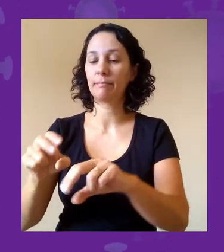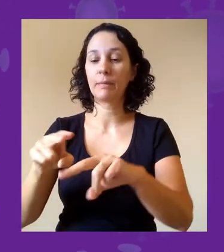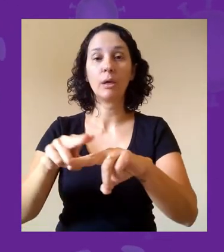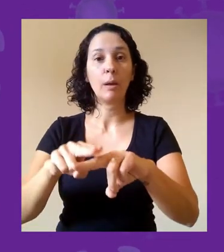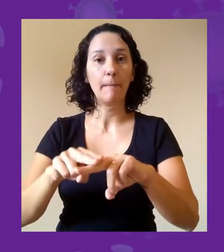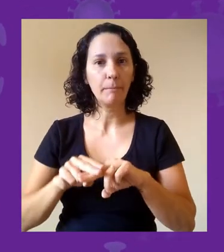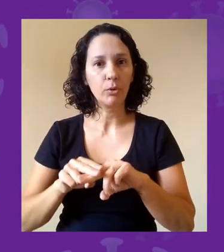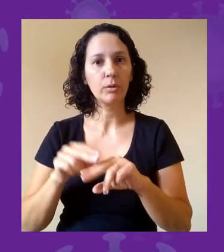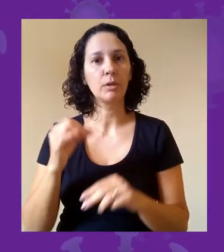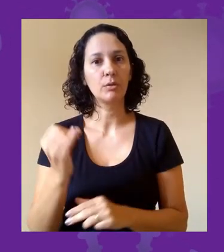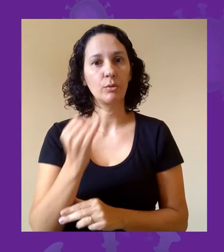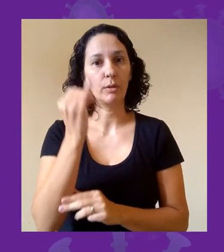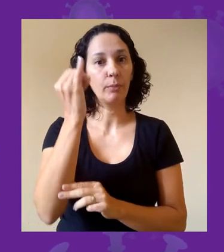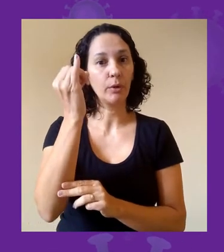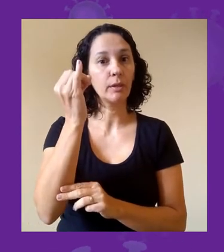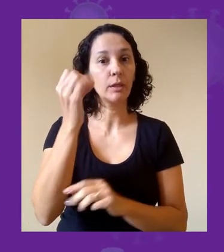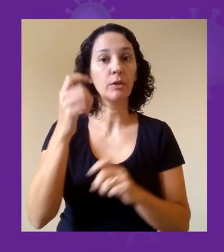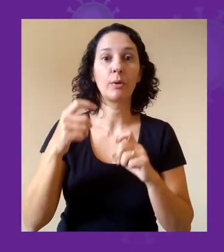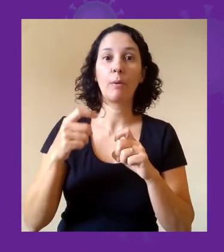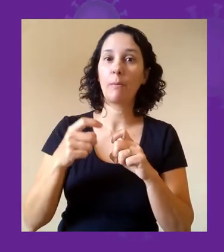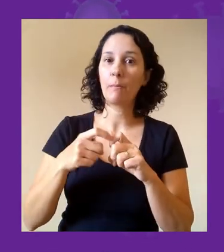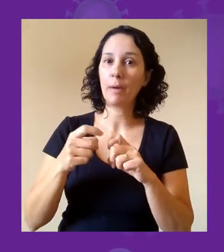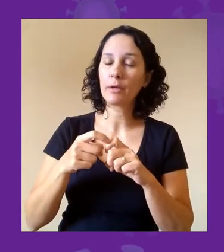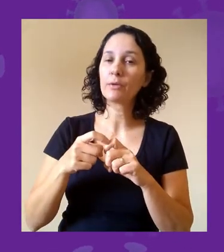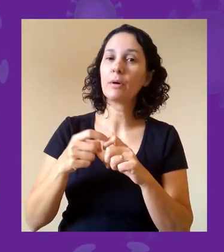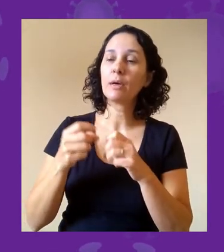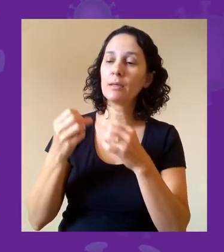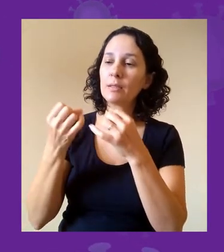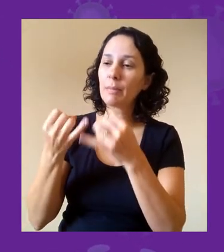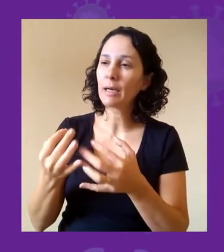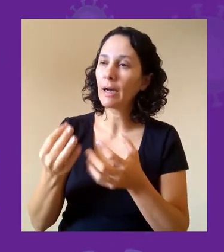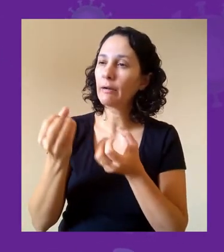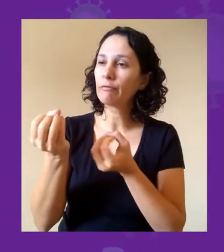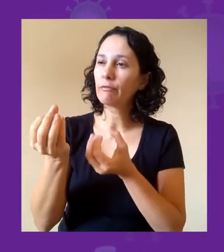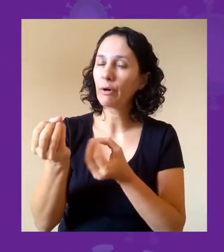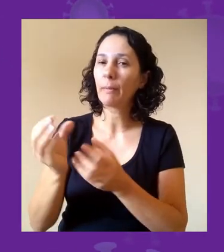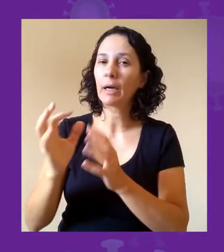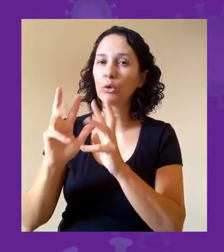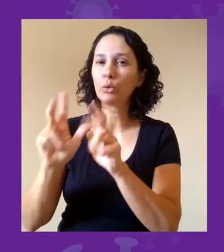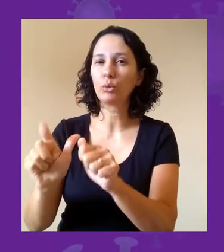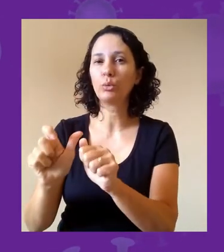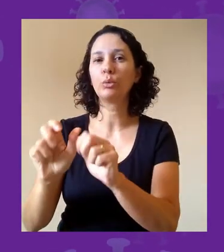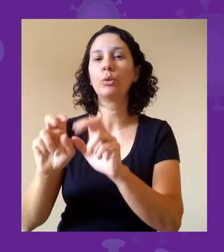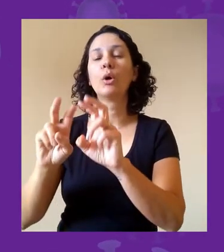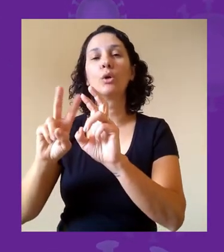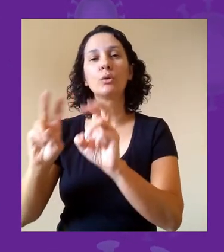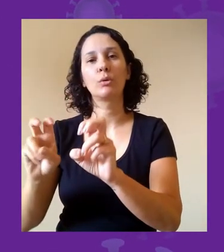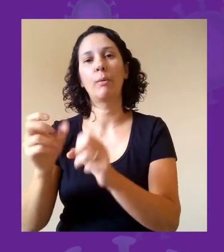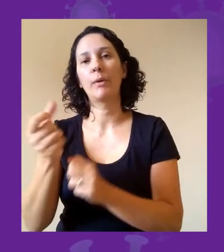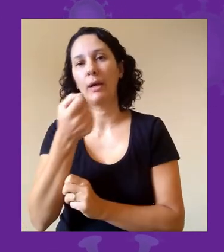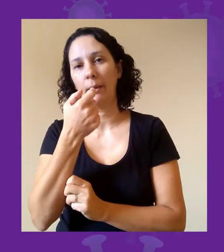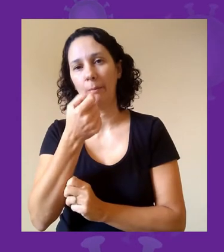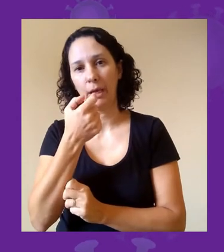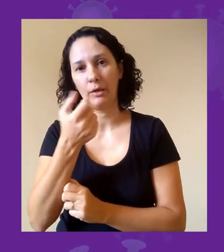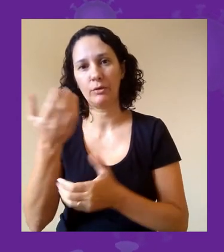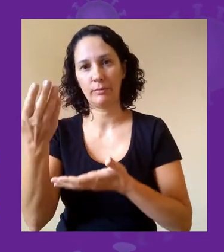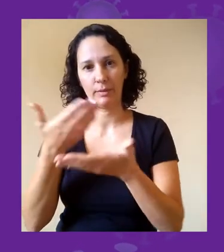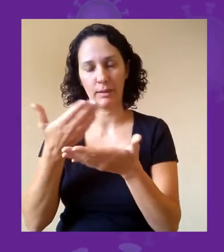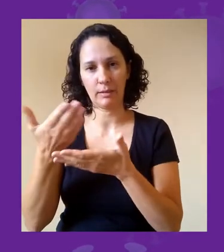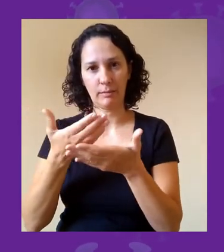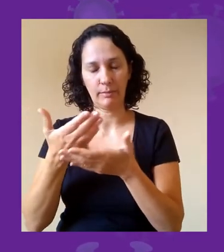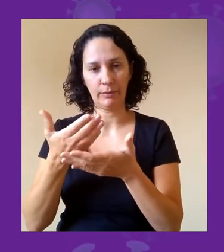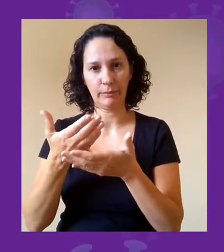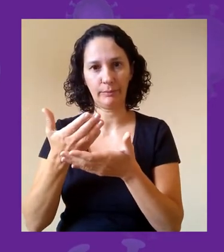do paciente de aceitar autonomamente de oi amada e maneira livre ou não a